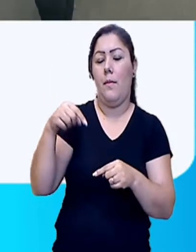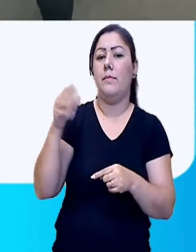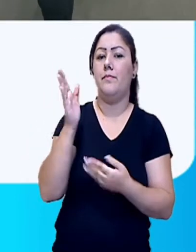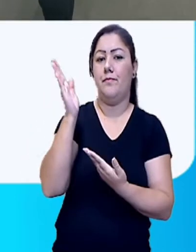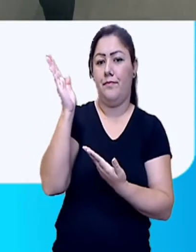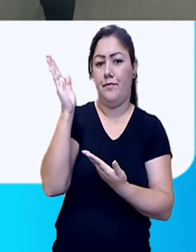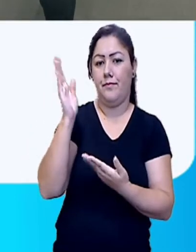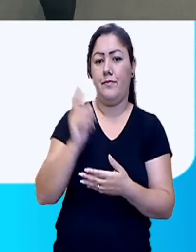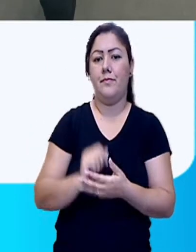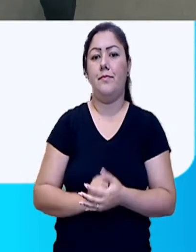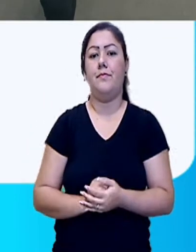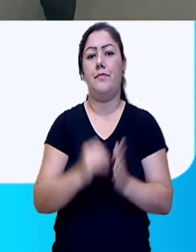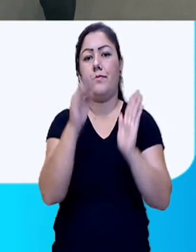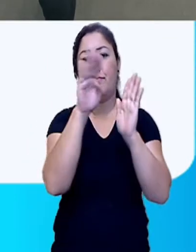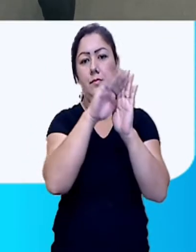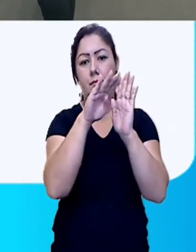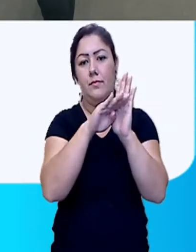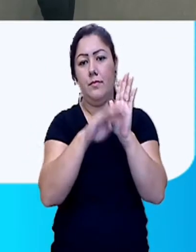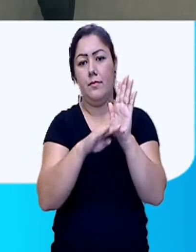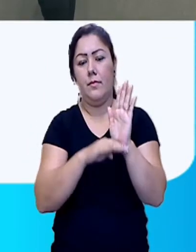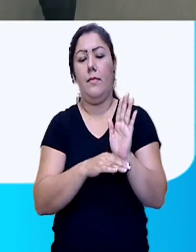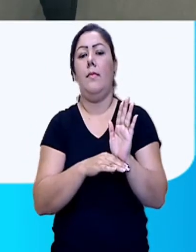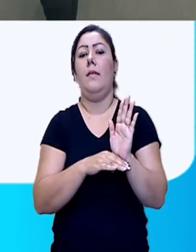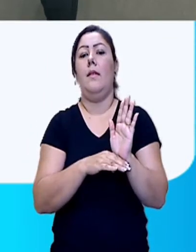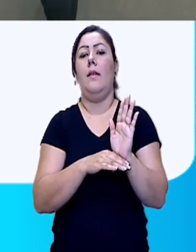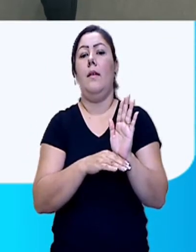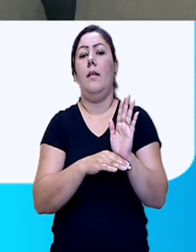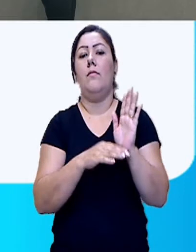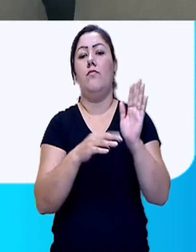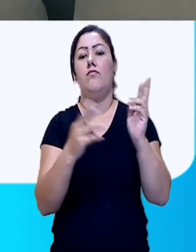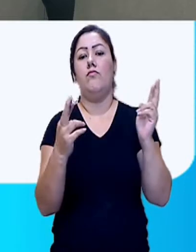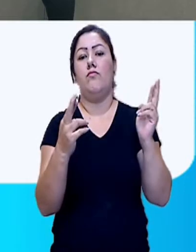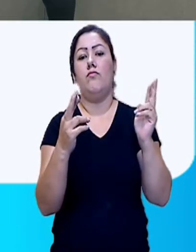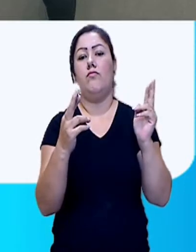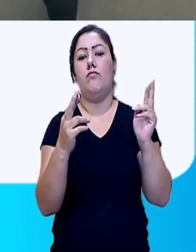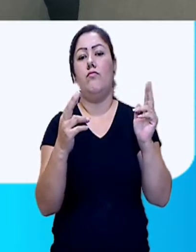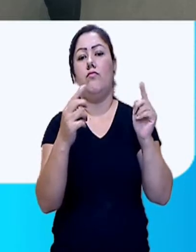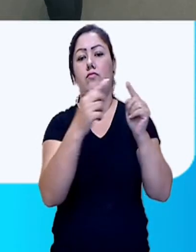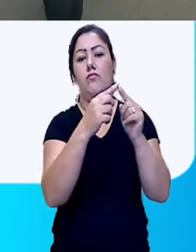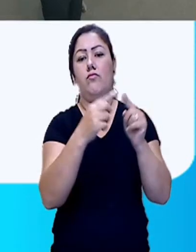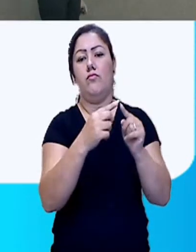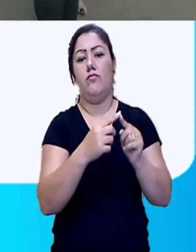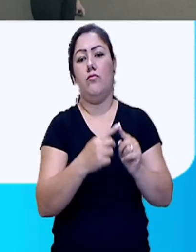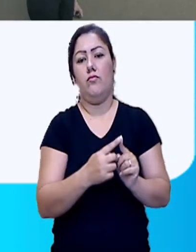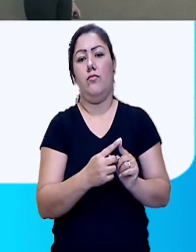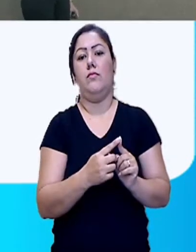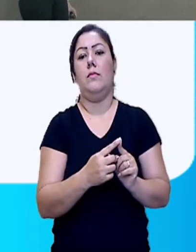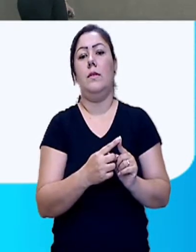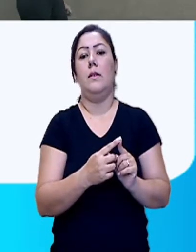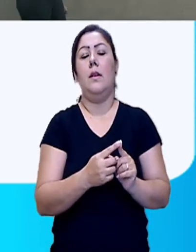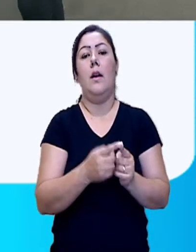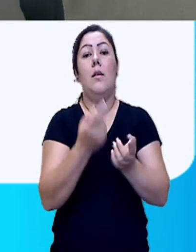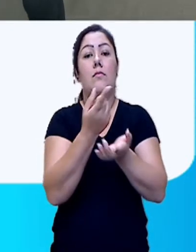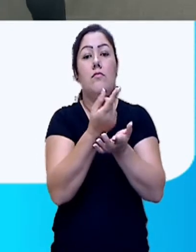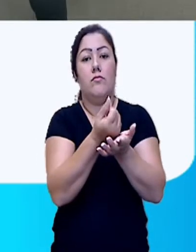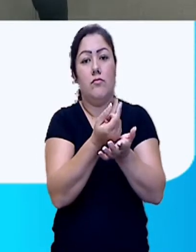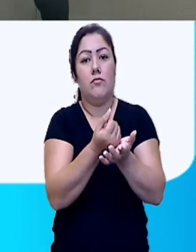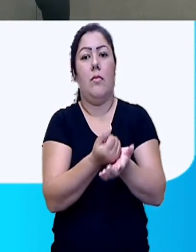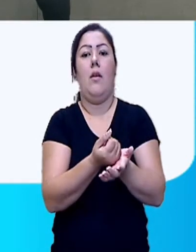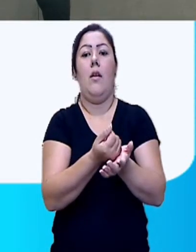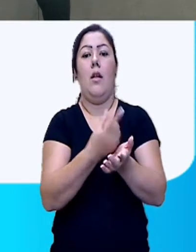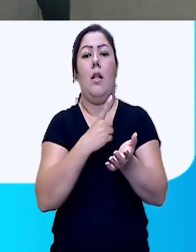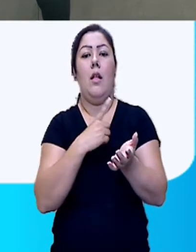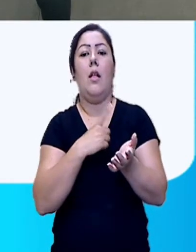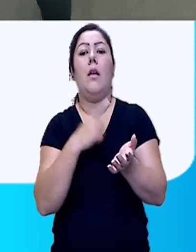planilha, né, que ele relacionou aqui, então, o saldo das contas do edifício e foi colocando aqui